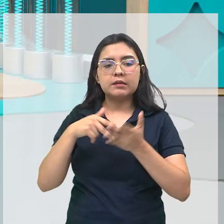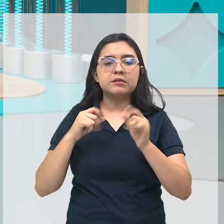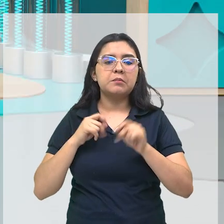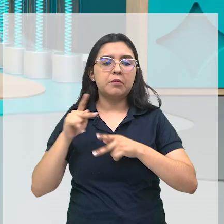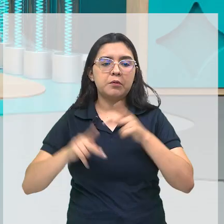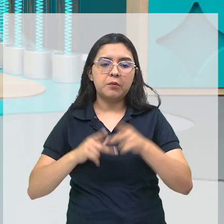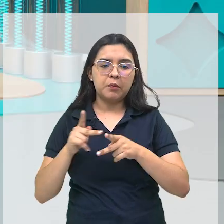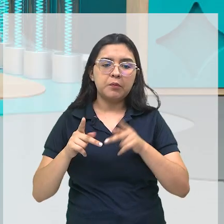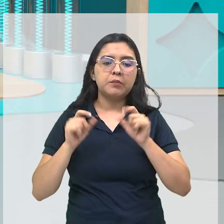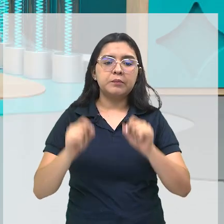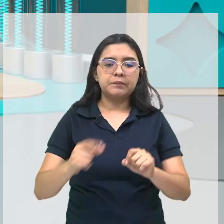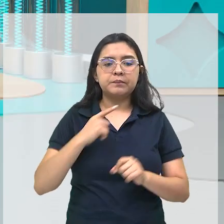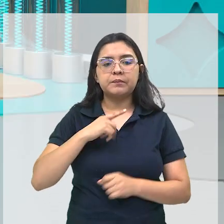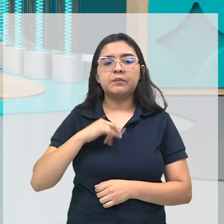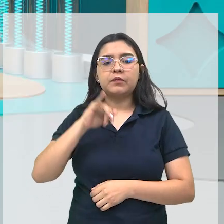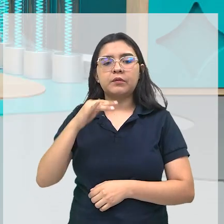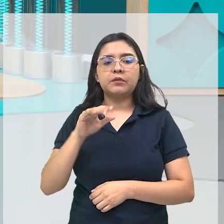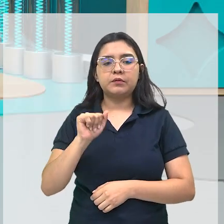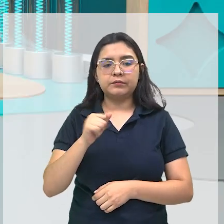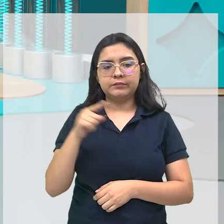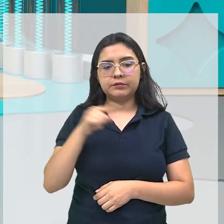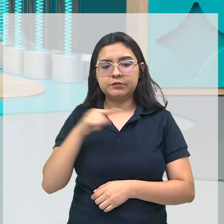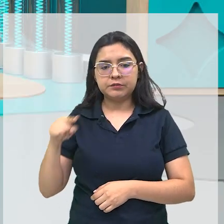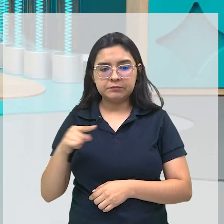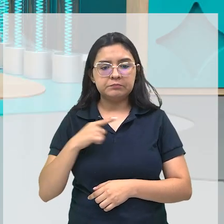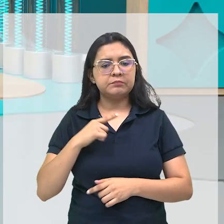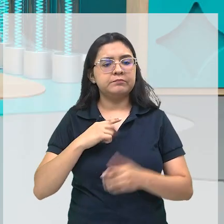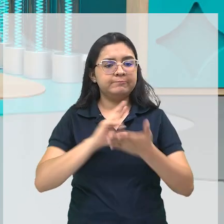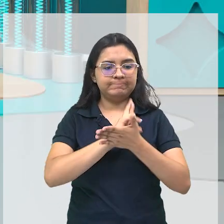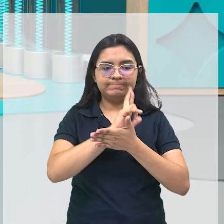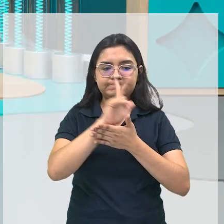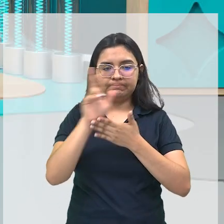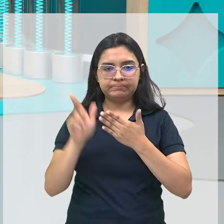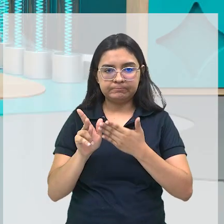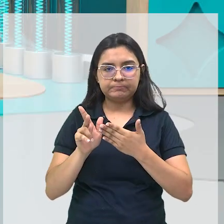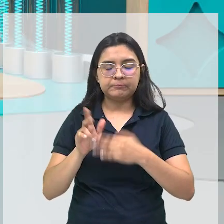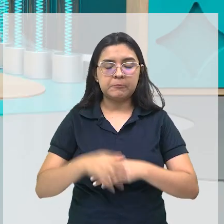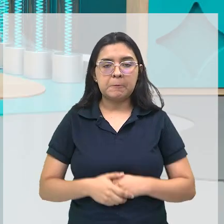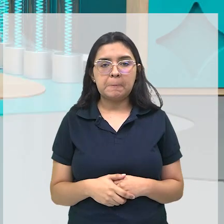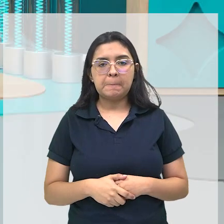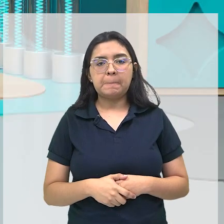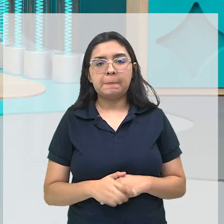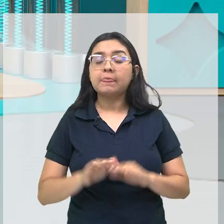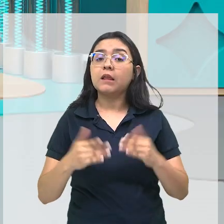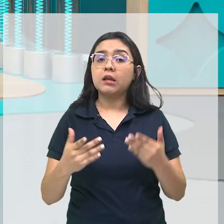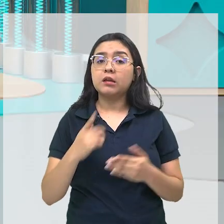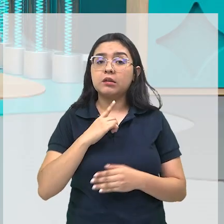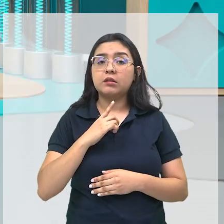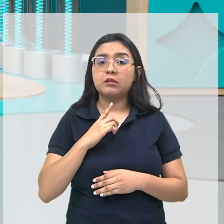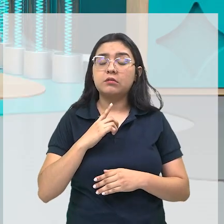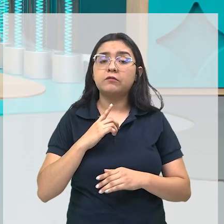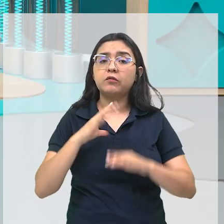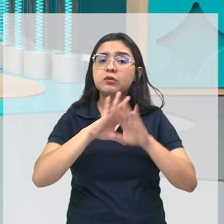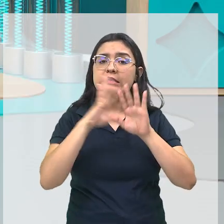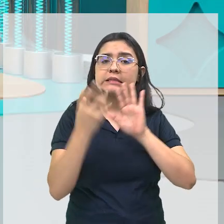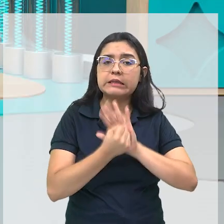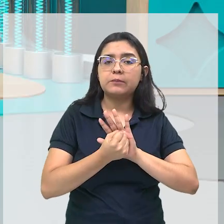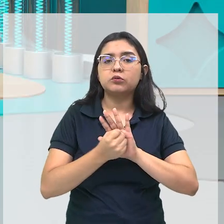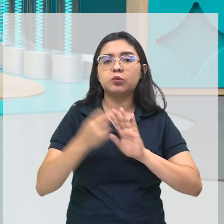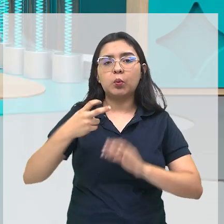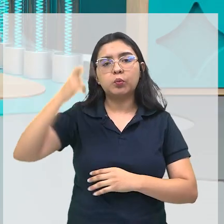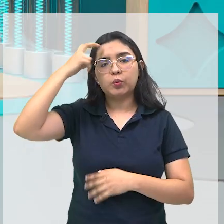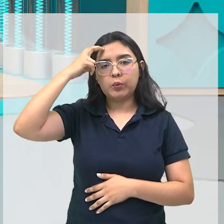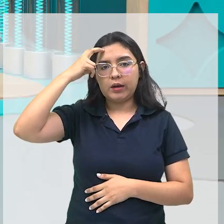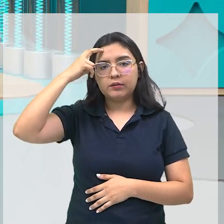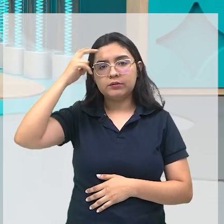populares, como o jazz, o swing, o rock and roll, o hip hop, e que se tornaram, né, símbolos